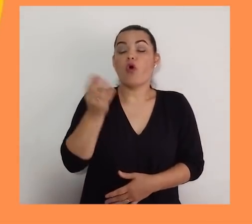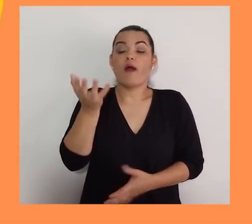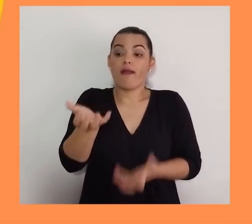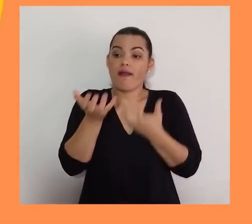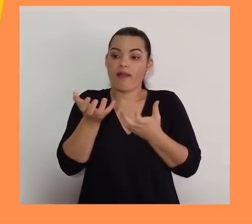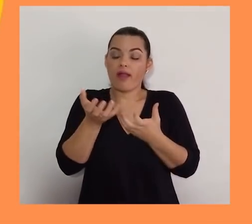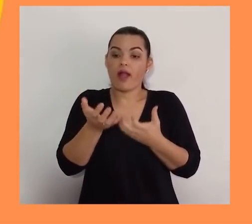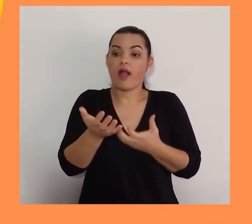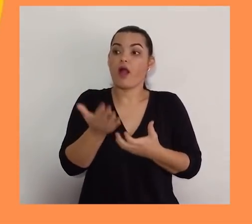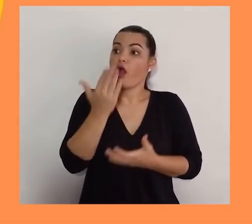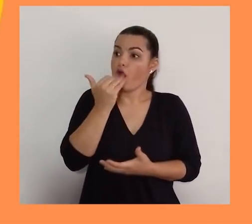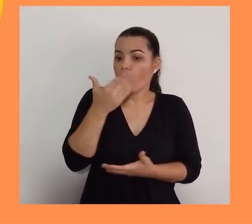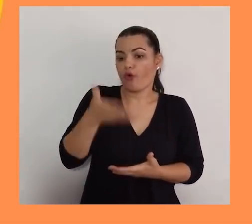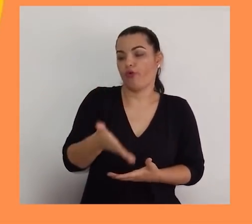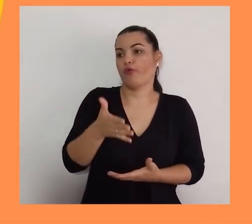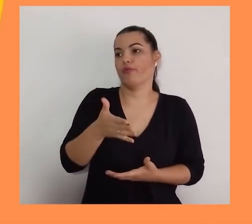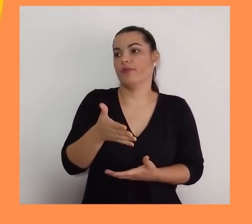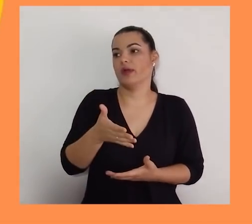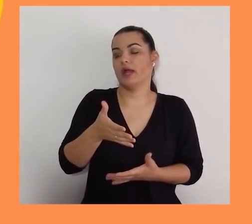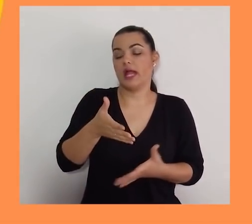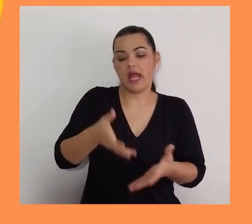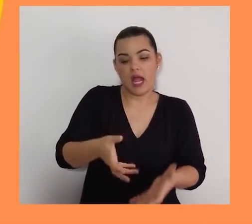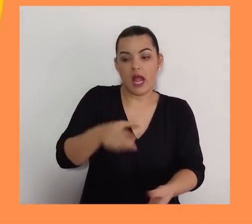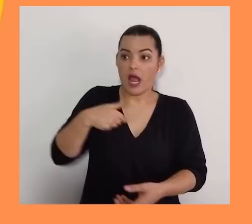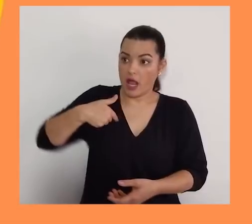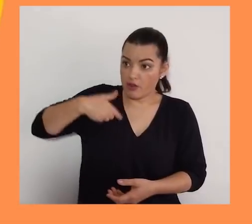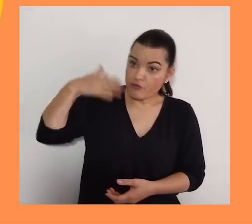plaquinha? Rabanete.